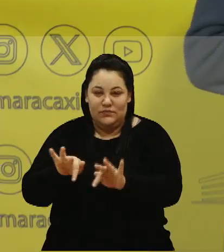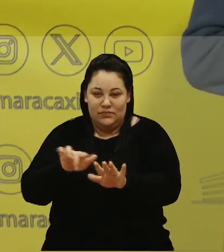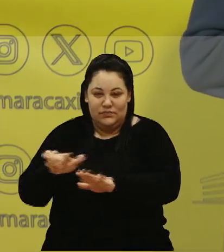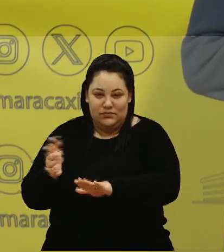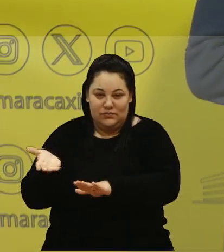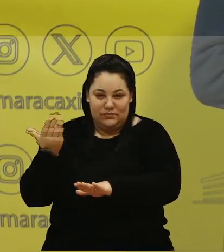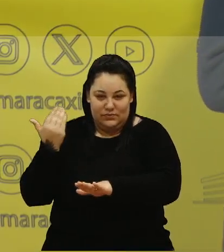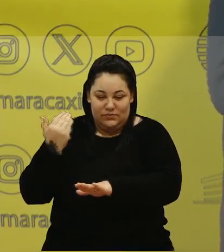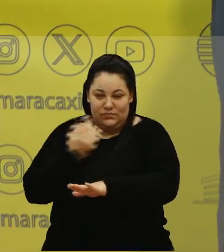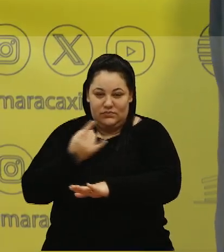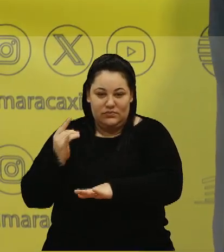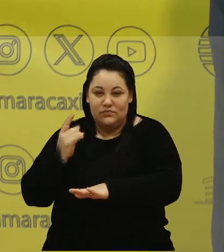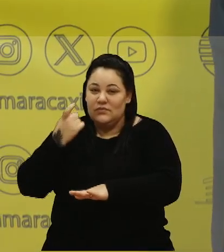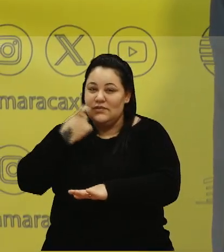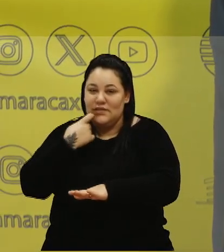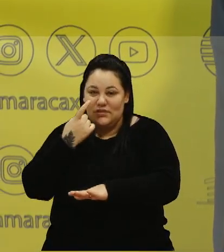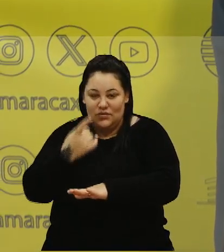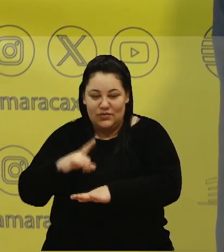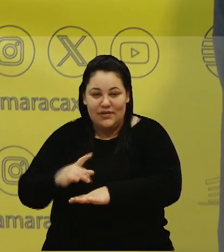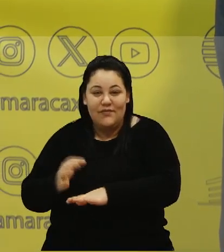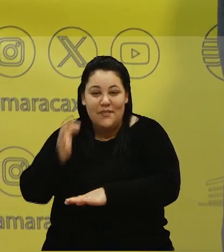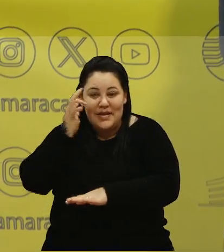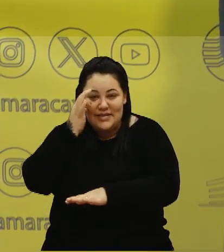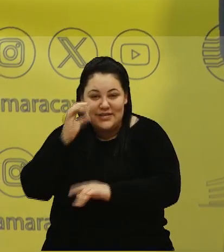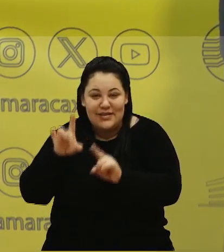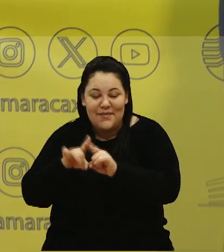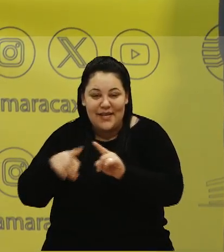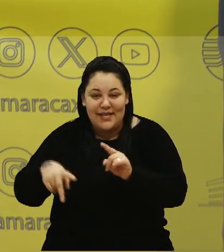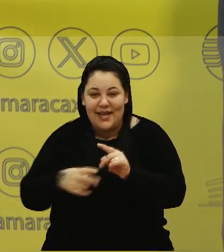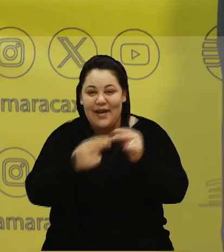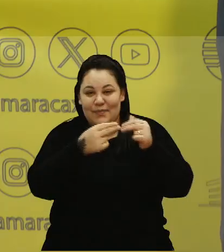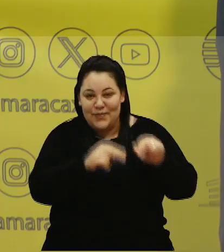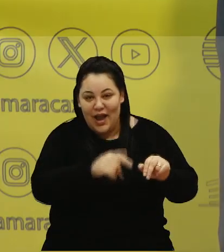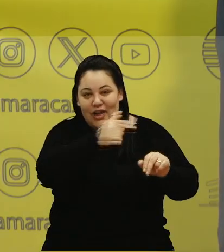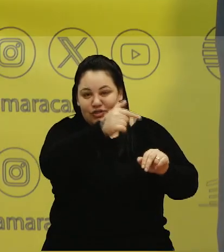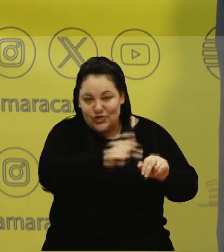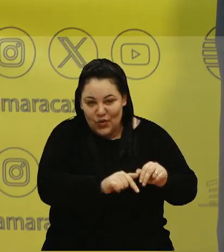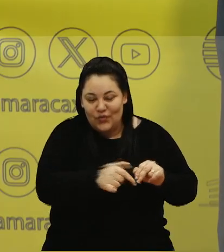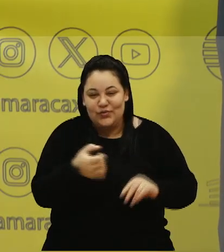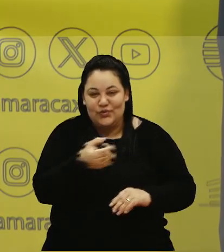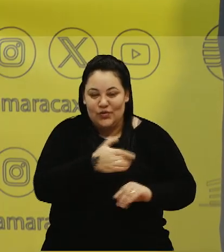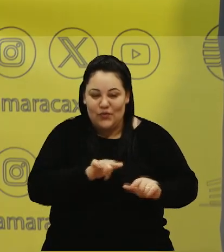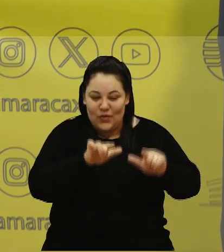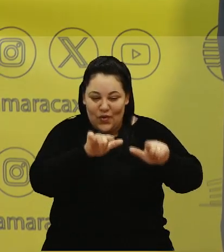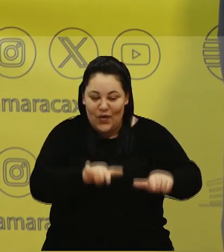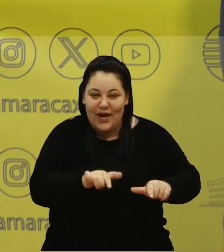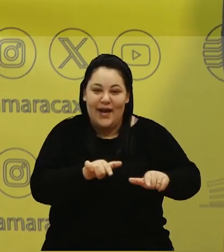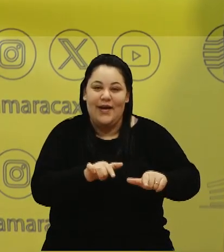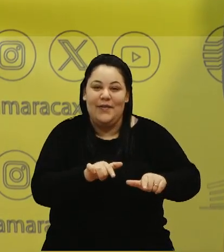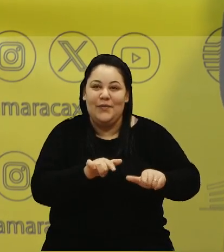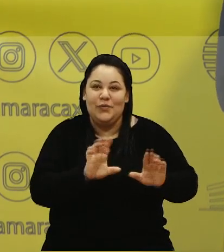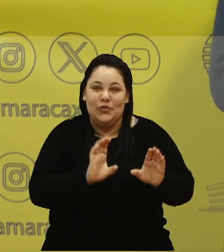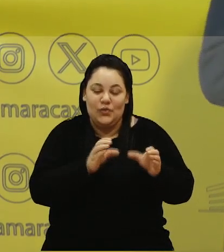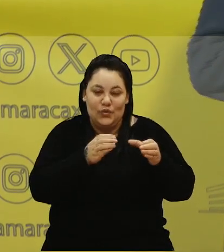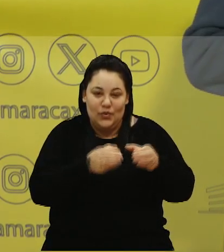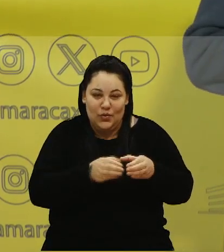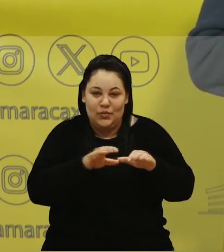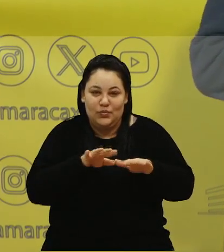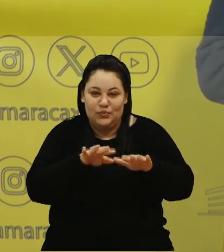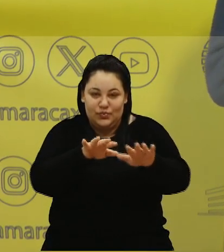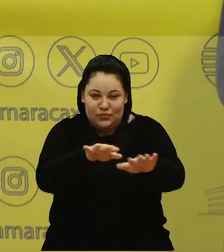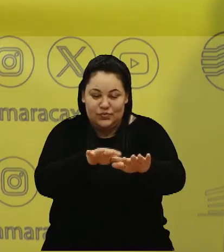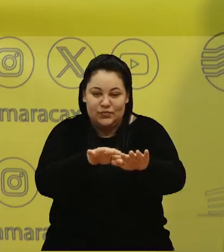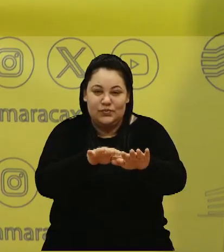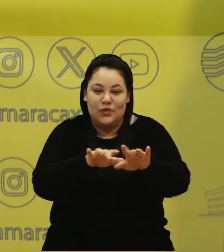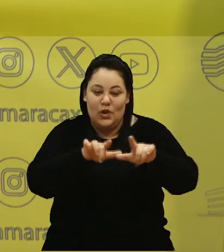passada, na última sexta-feira, o senhor esteve na reinauguração, né, da nova sede da Federação Gaúcha de Automobilismo, a sede que